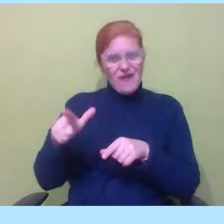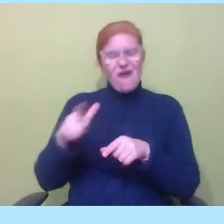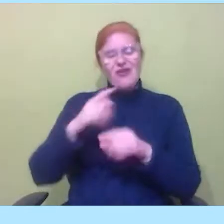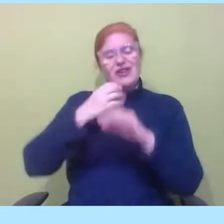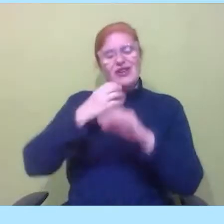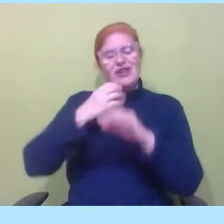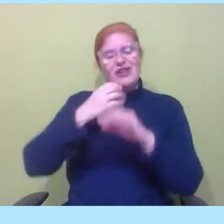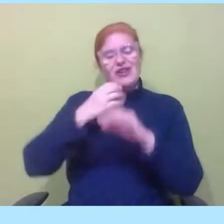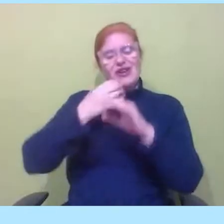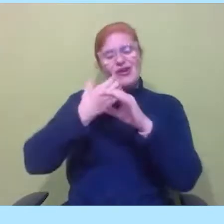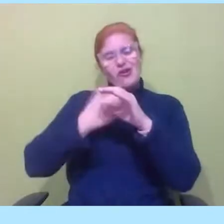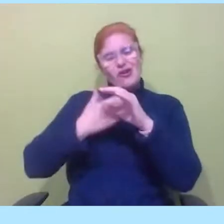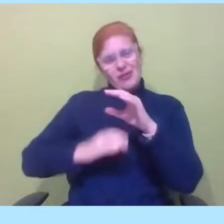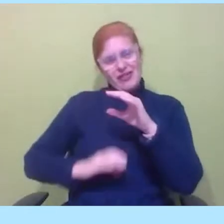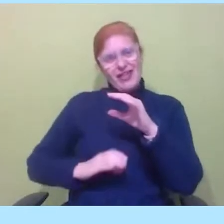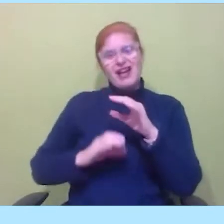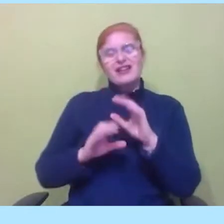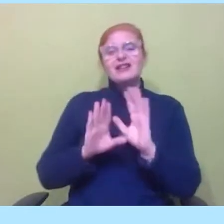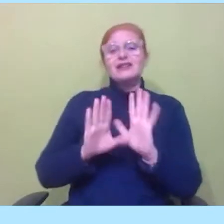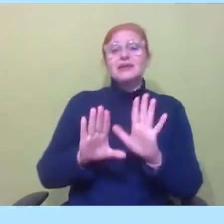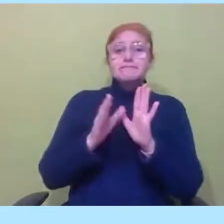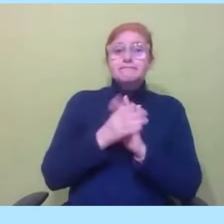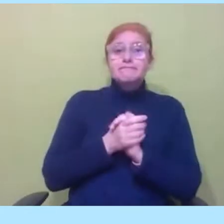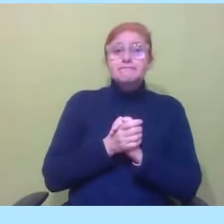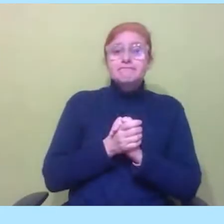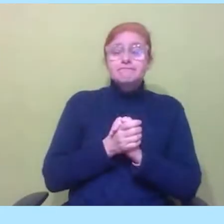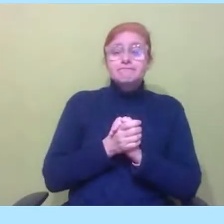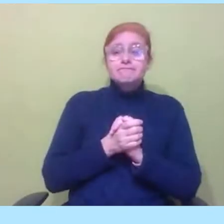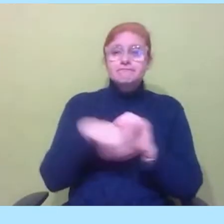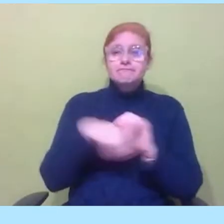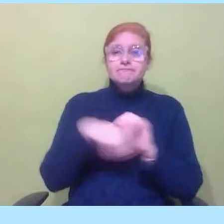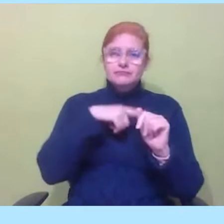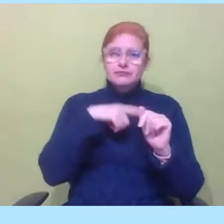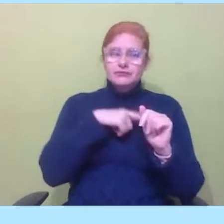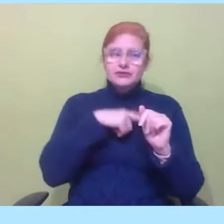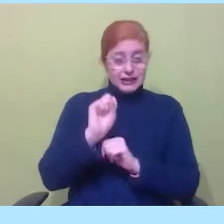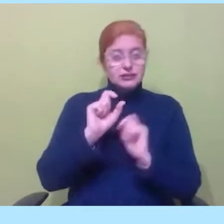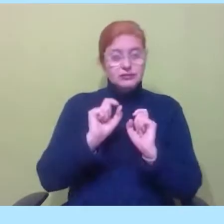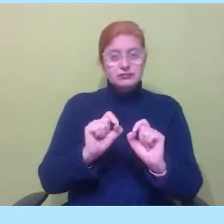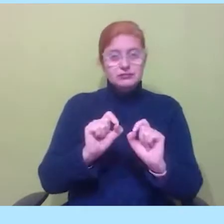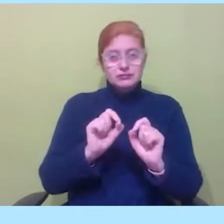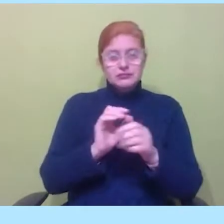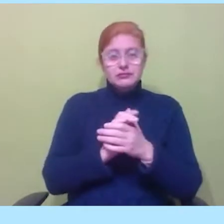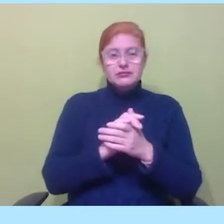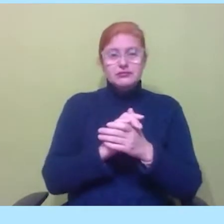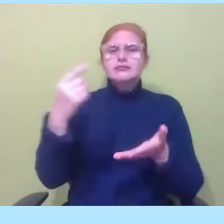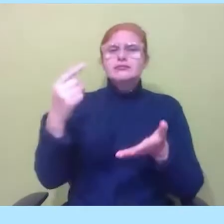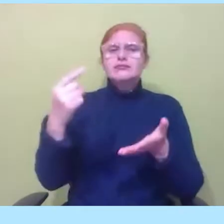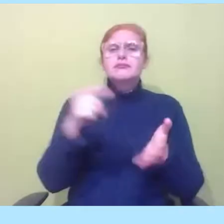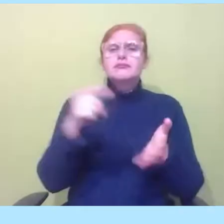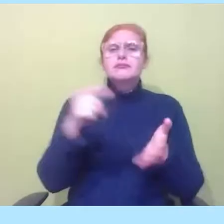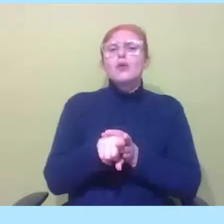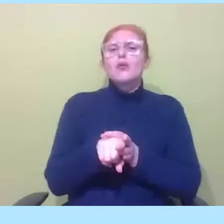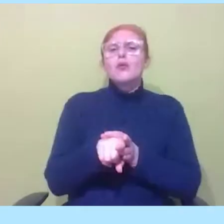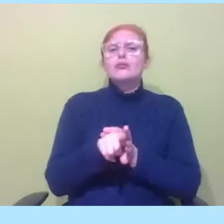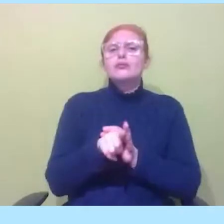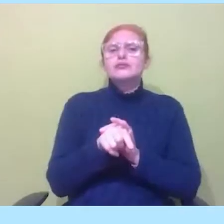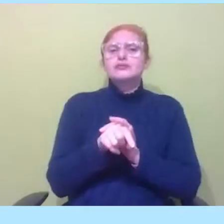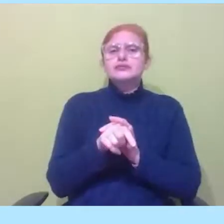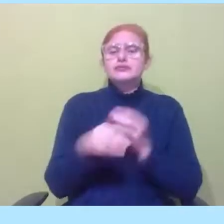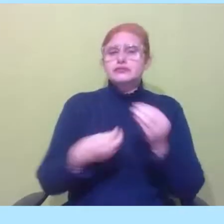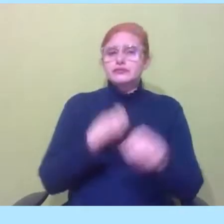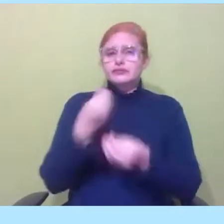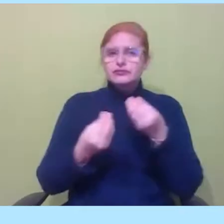observação da Cris, né, que ela pergunta aqui, como que vocês veem esse debate da